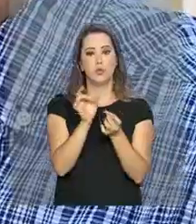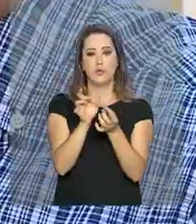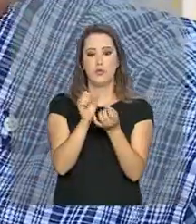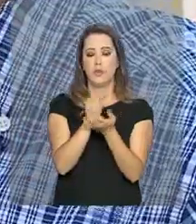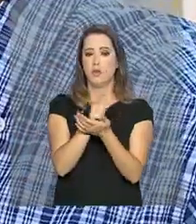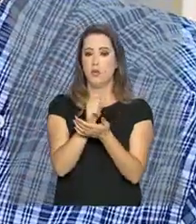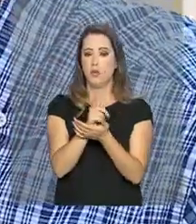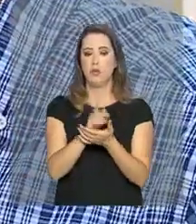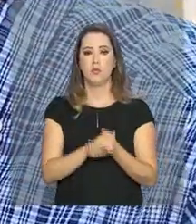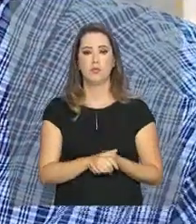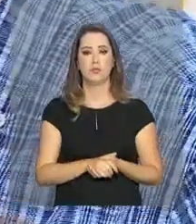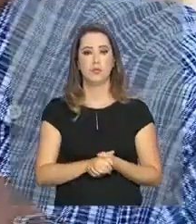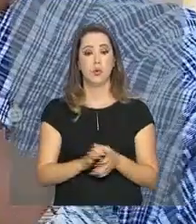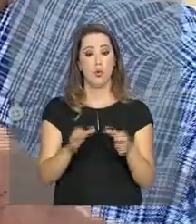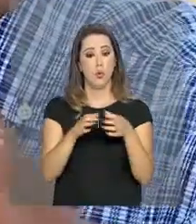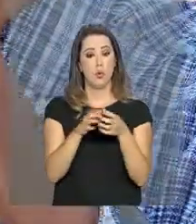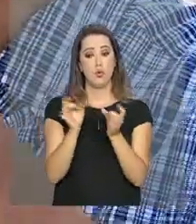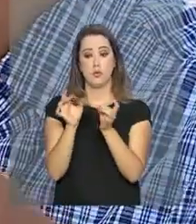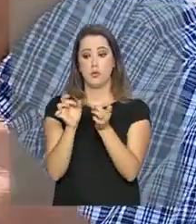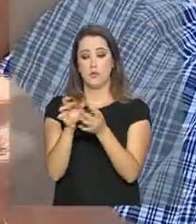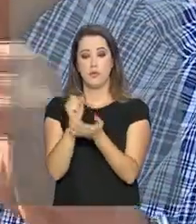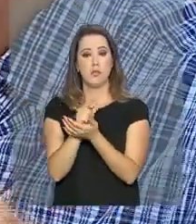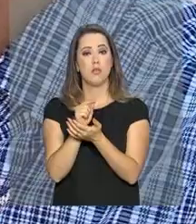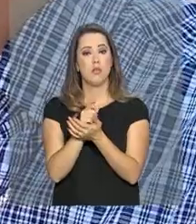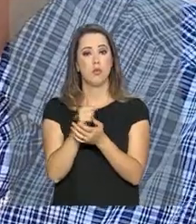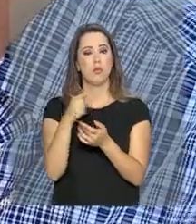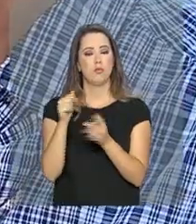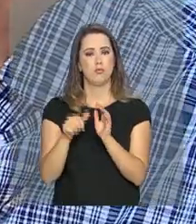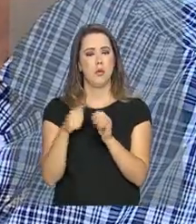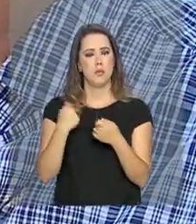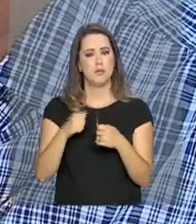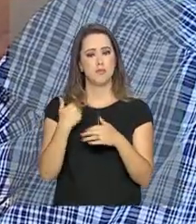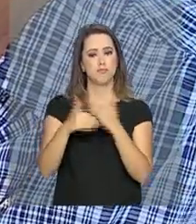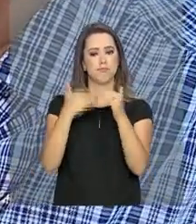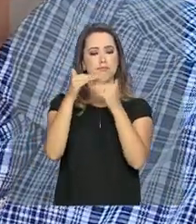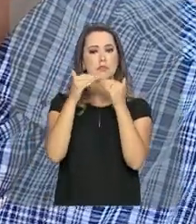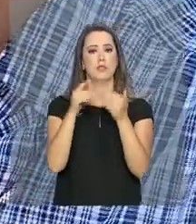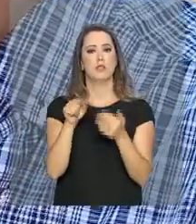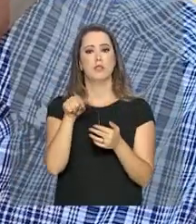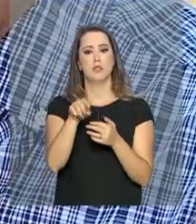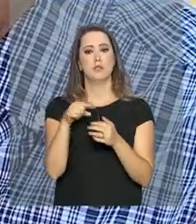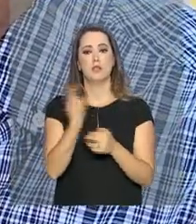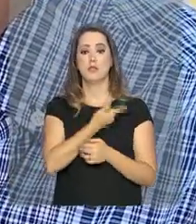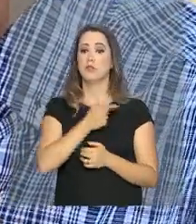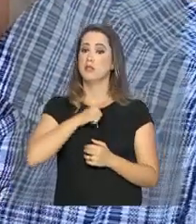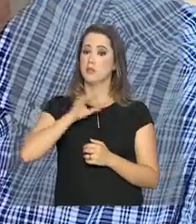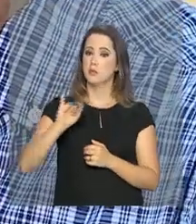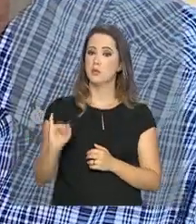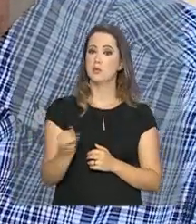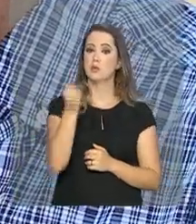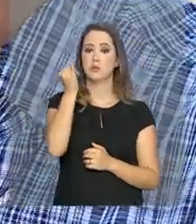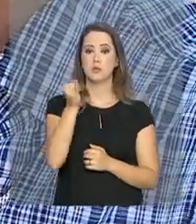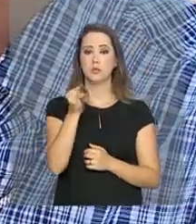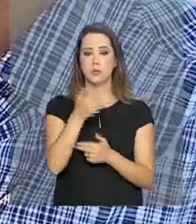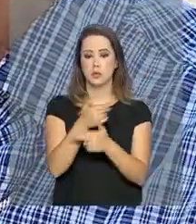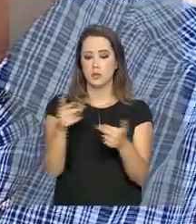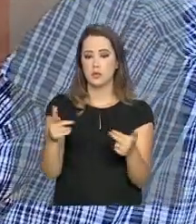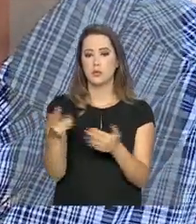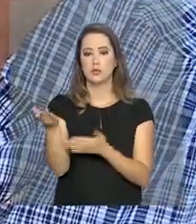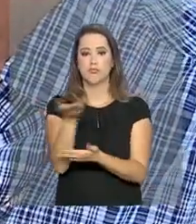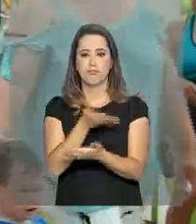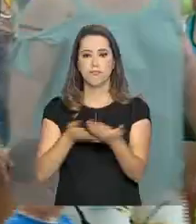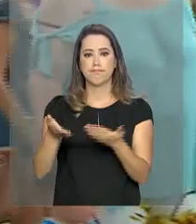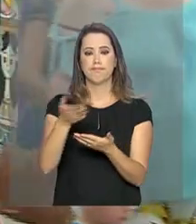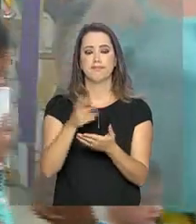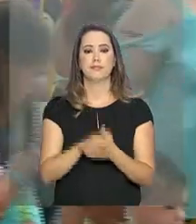e do livre comércio com brasil deve implementar se para que tenhamos oportunidade como os seus produtos e opções colocar